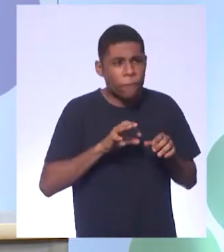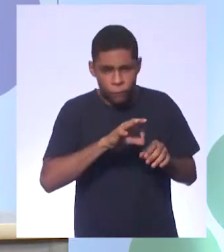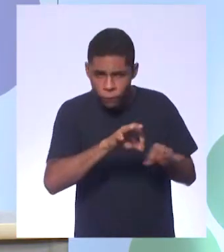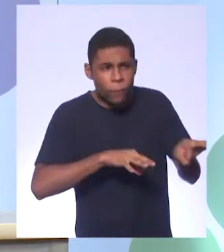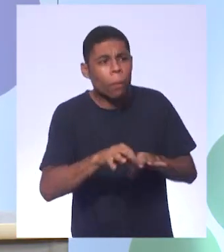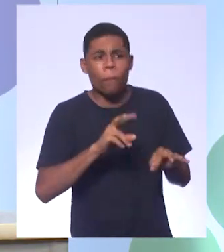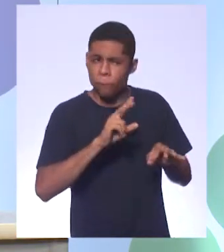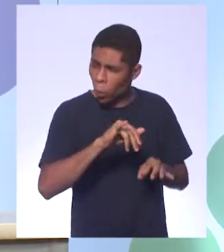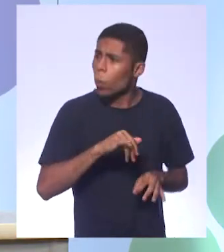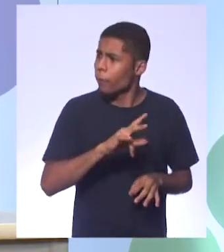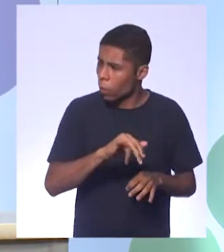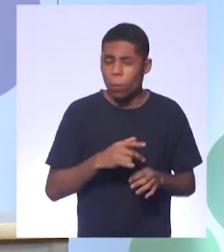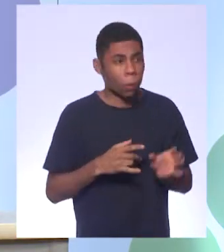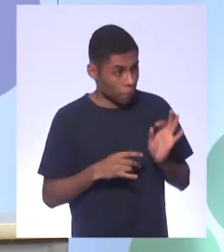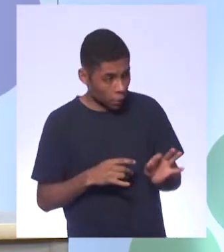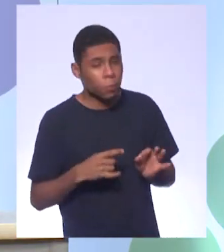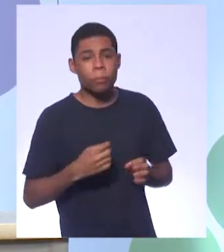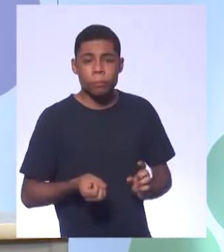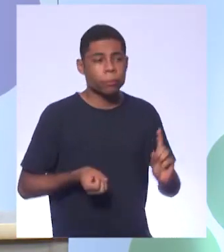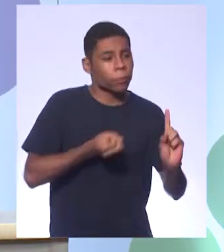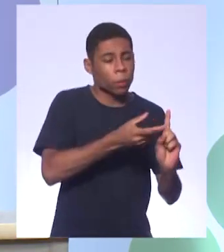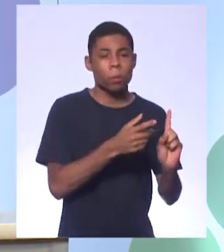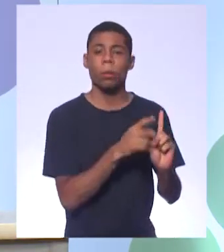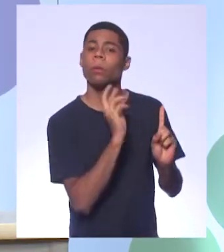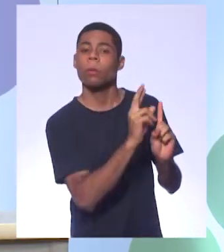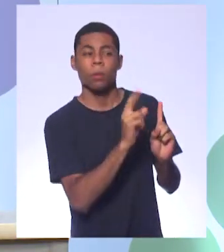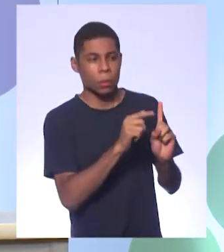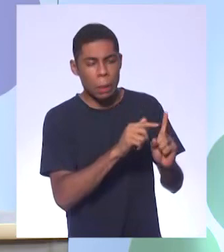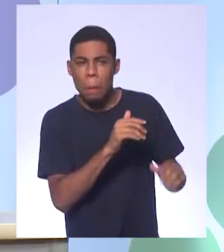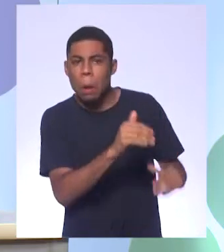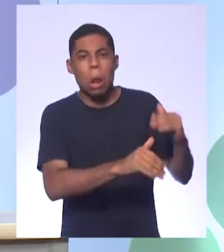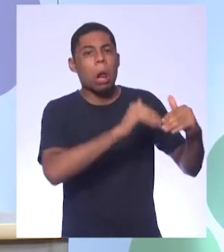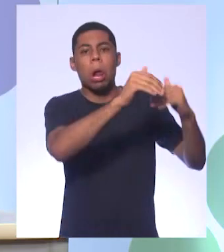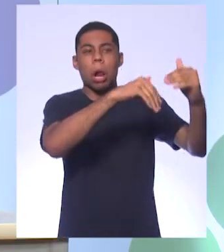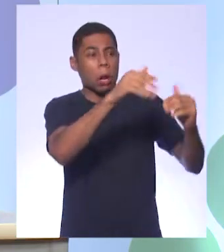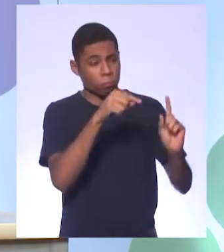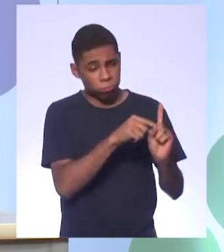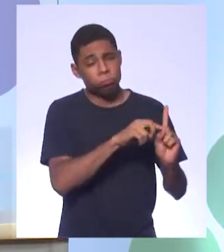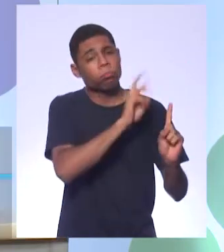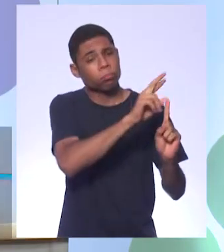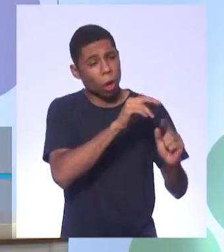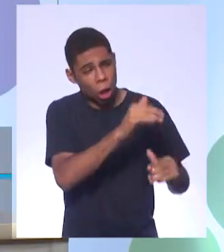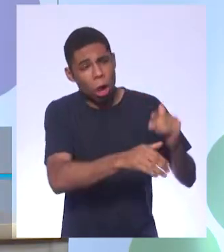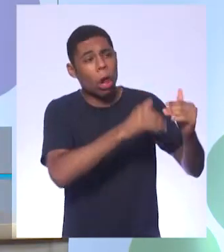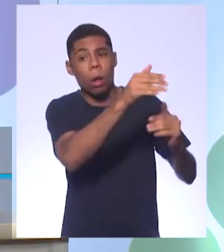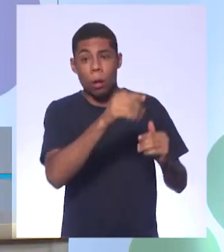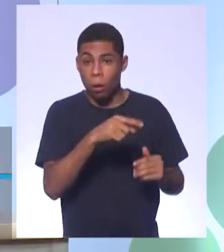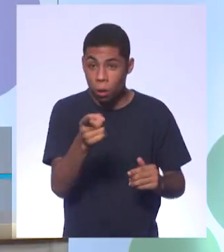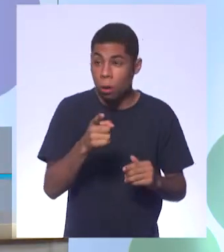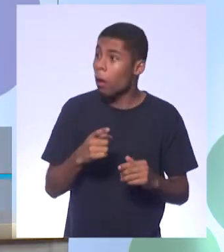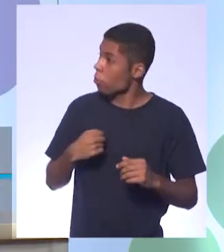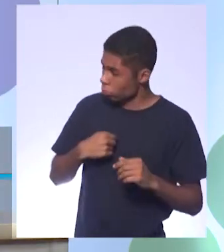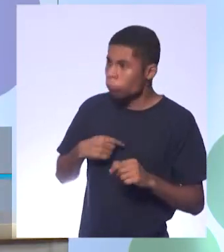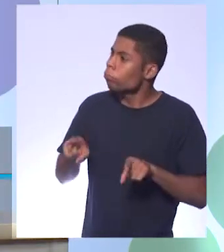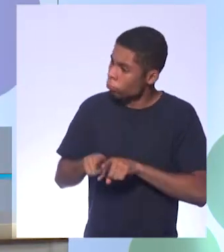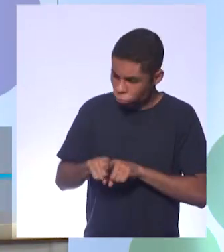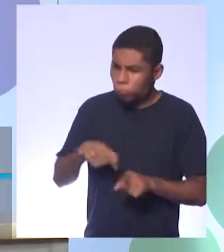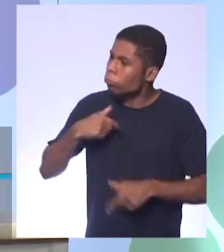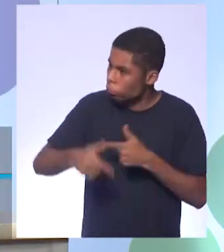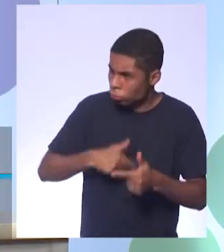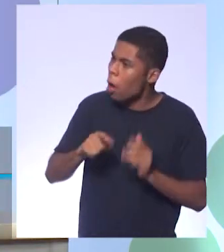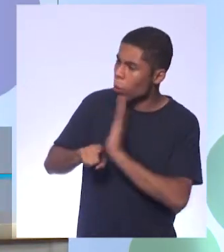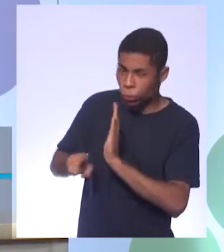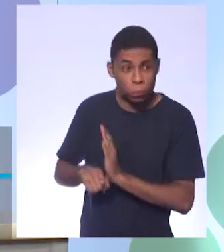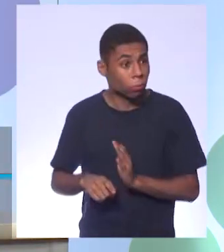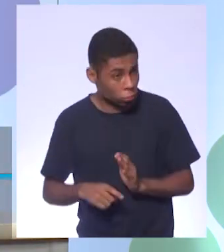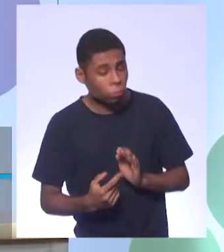que desenvolver, e desenvolver significa implantar uma atividade lucrativa para a coroa, para a